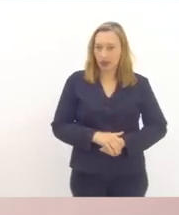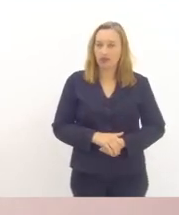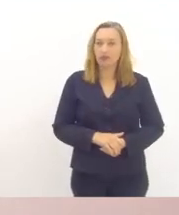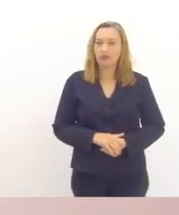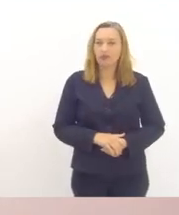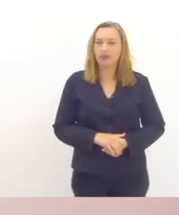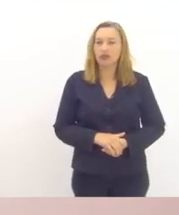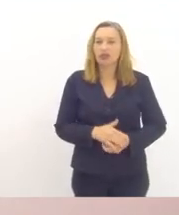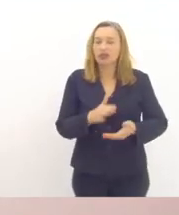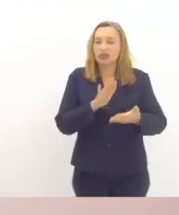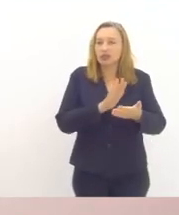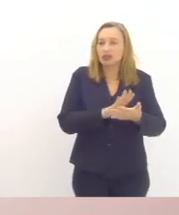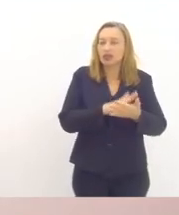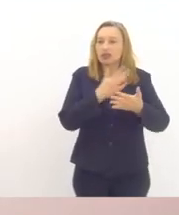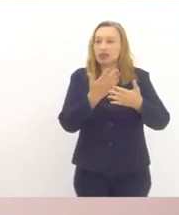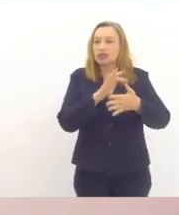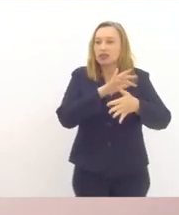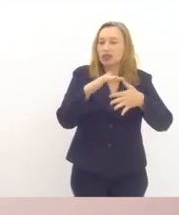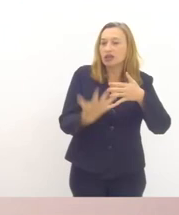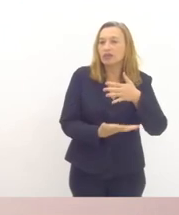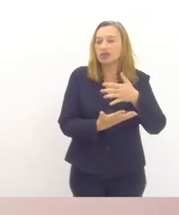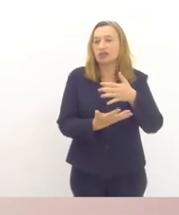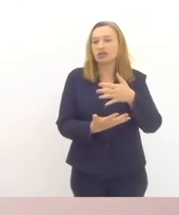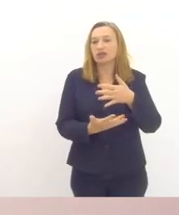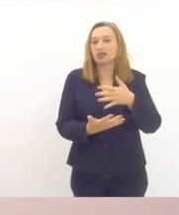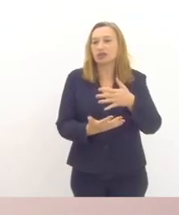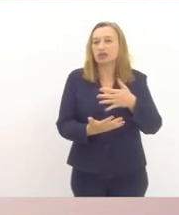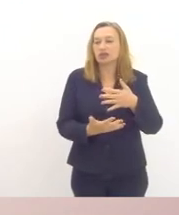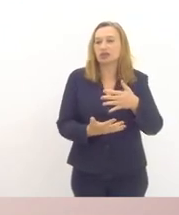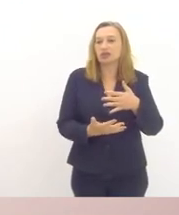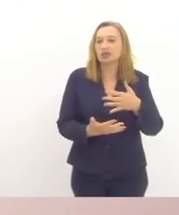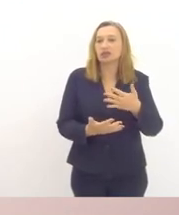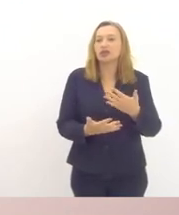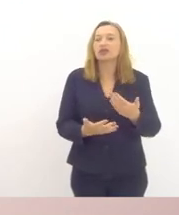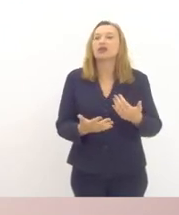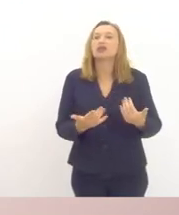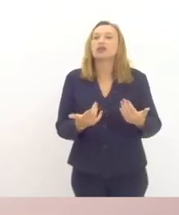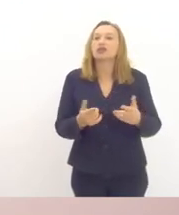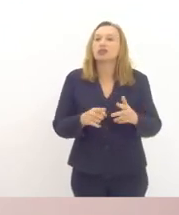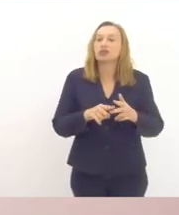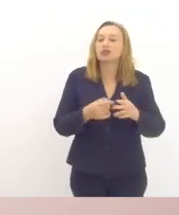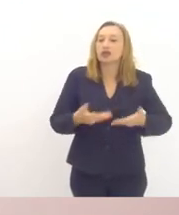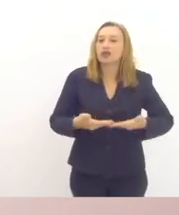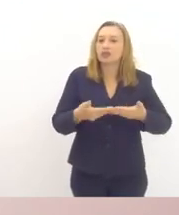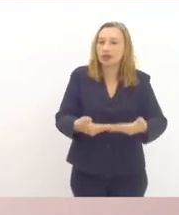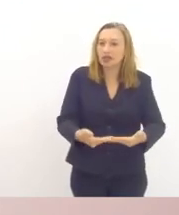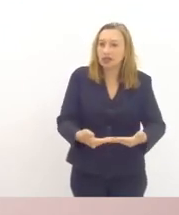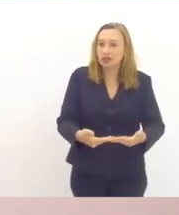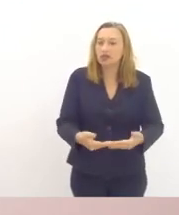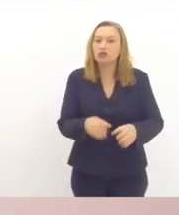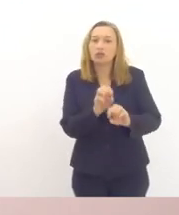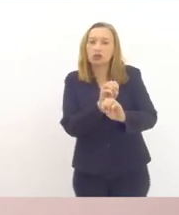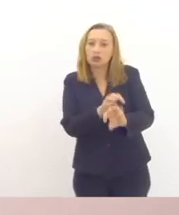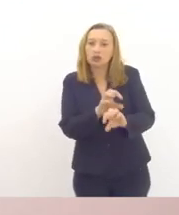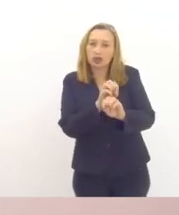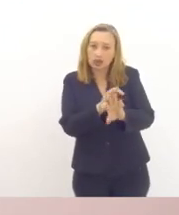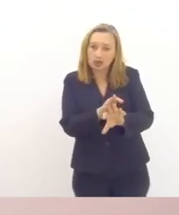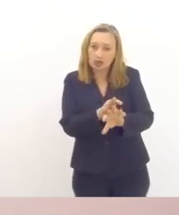de Libras, da Língua Brasileira de Sinais, a gente mais recentemente atualizou uma deliberação sobre educação